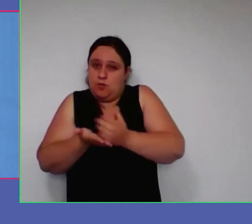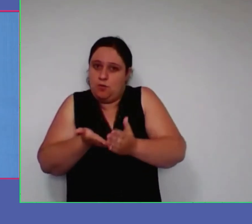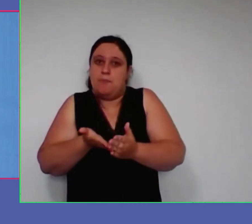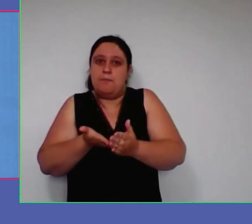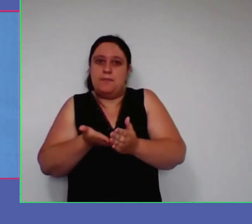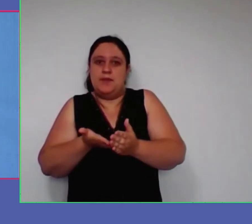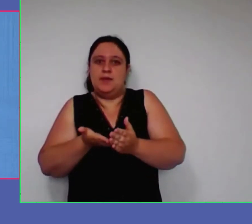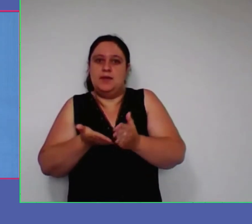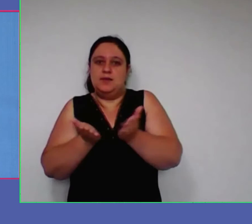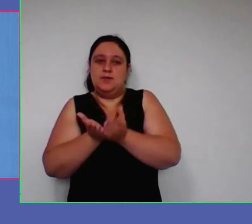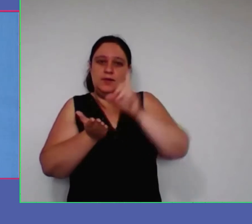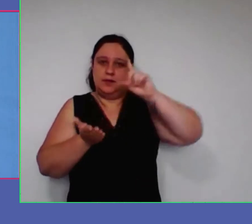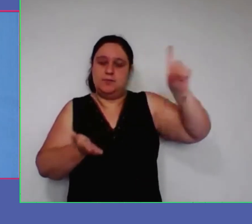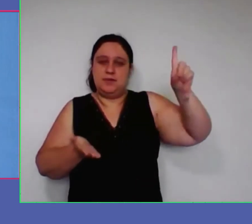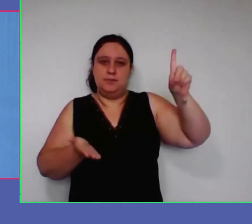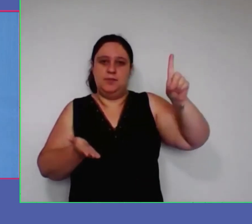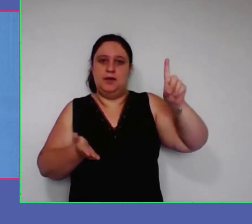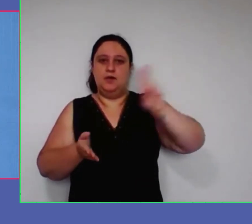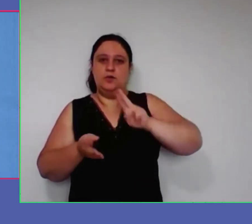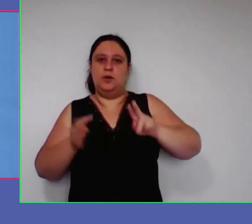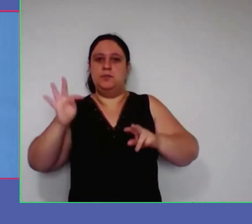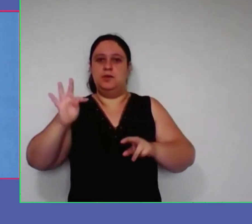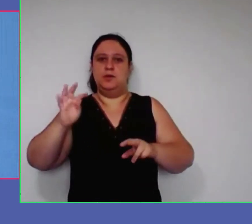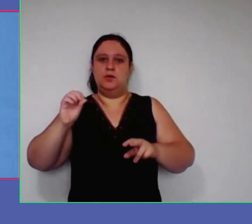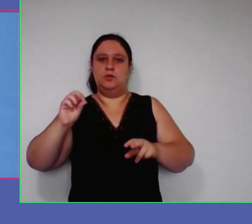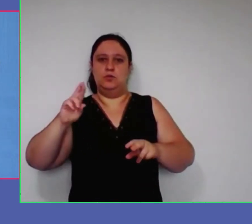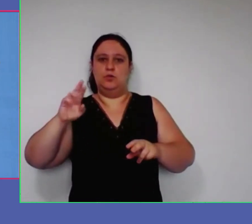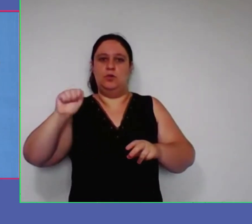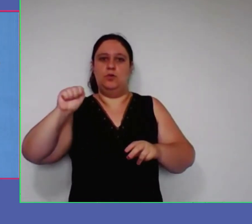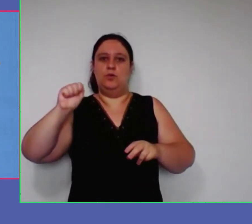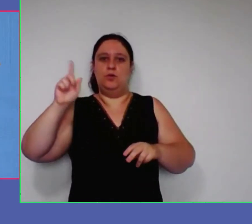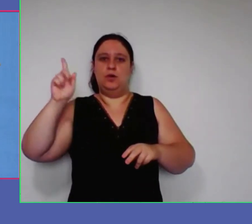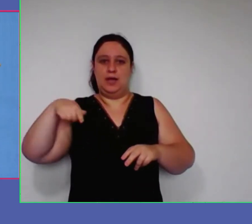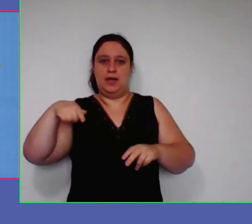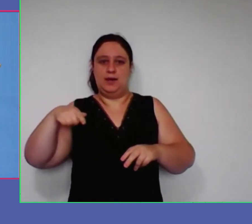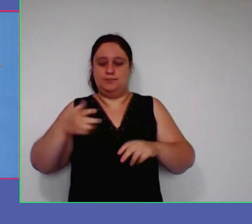os judeus, a Torá escrita de Moisés.